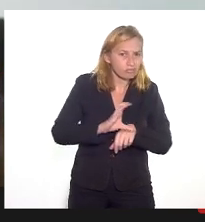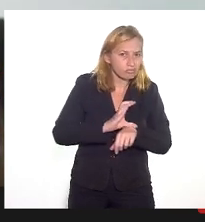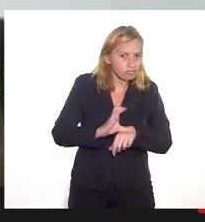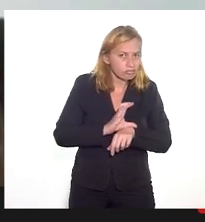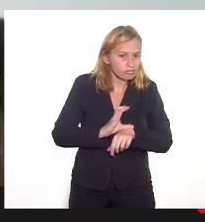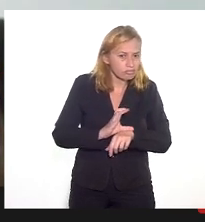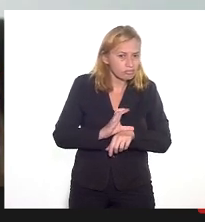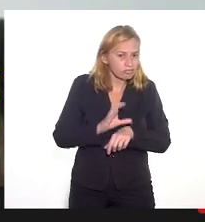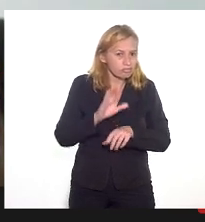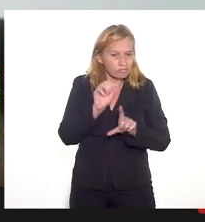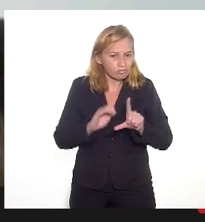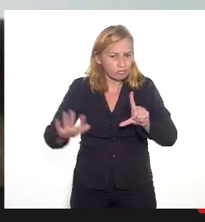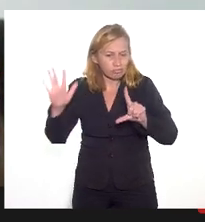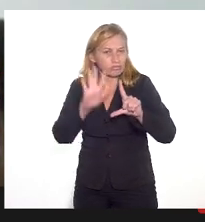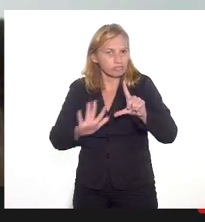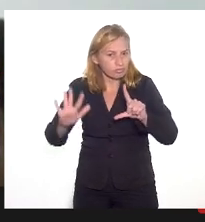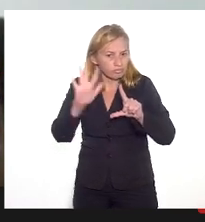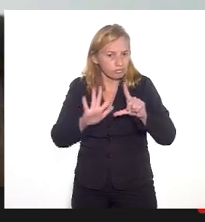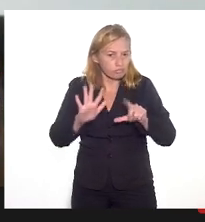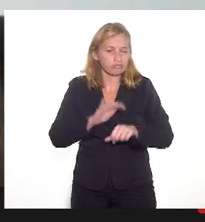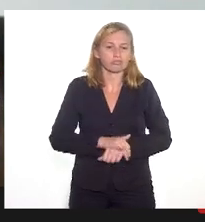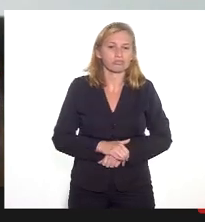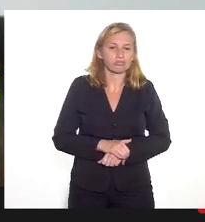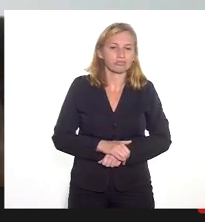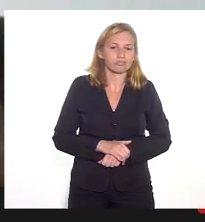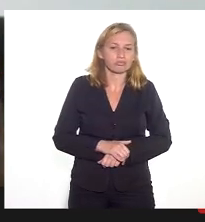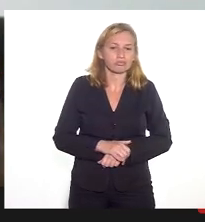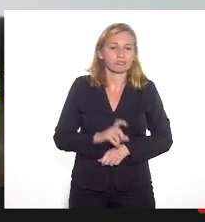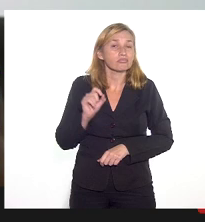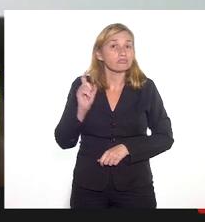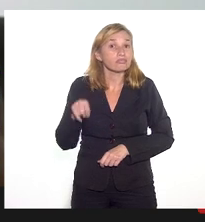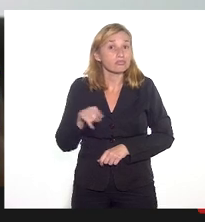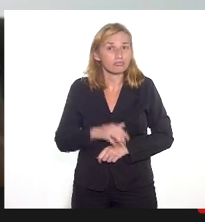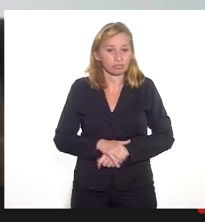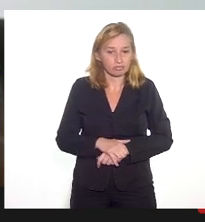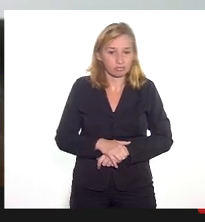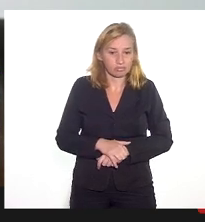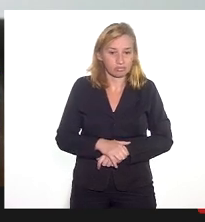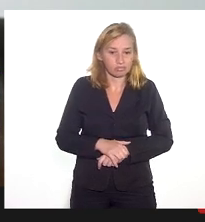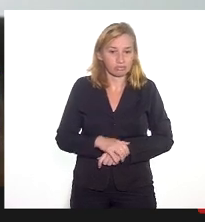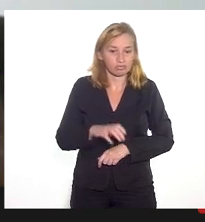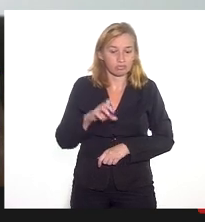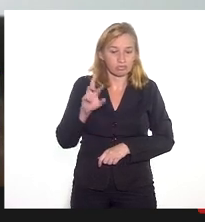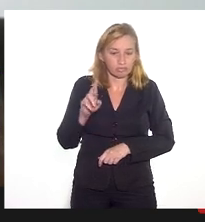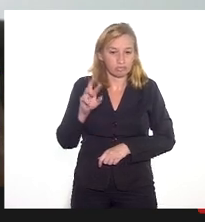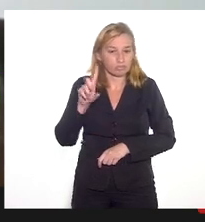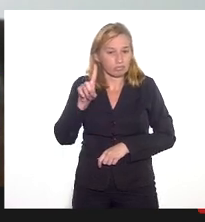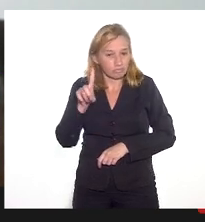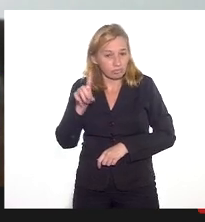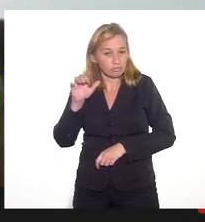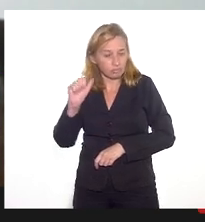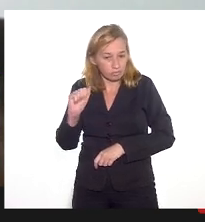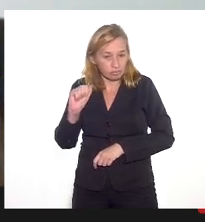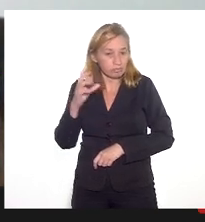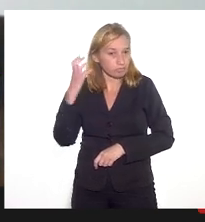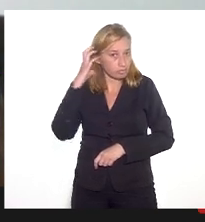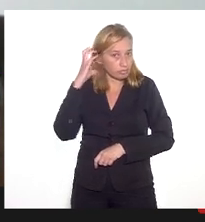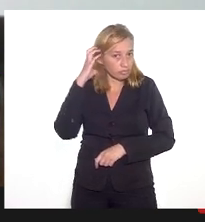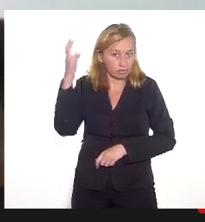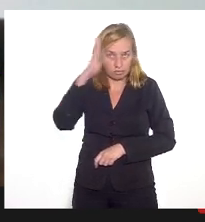uma plataforma de mídia, que é da RBA, da Rádio Brasil